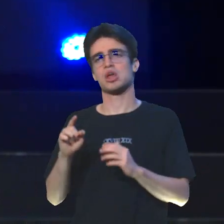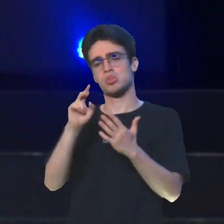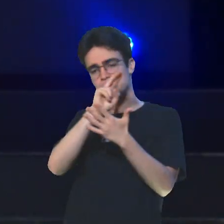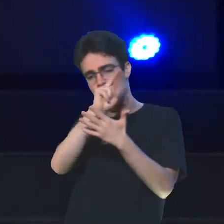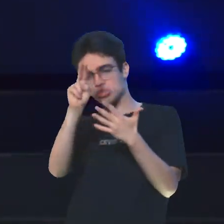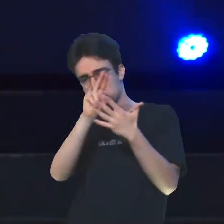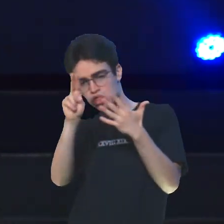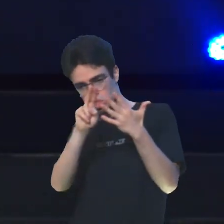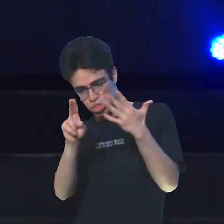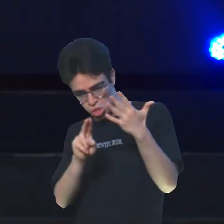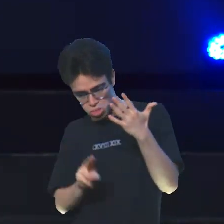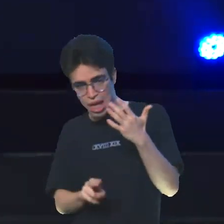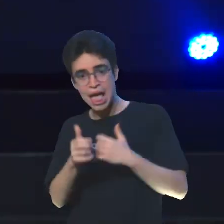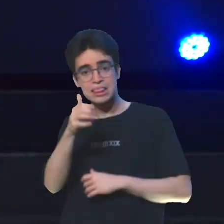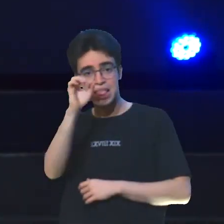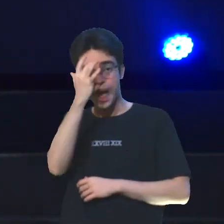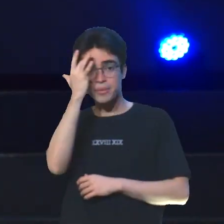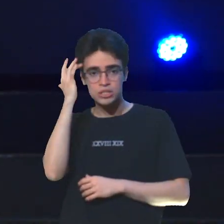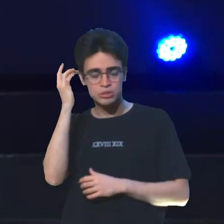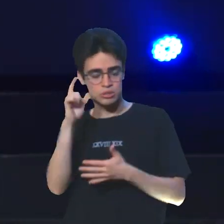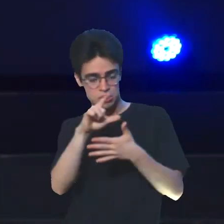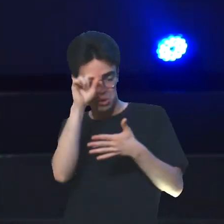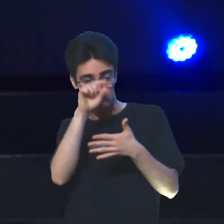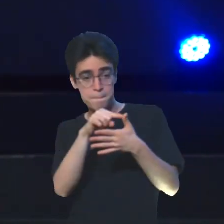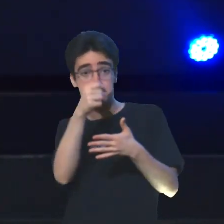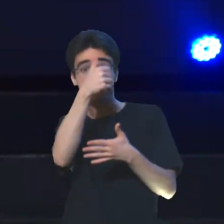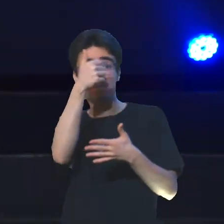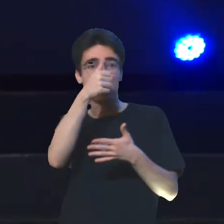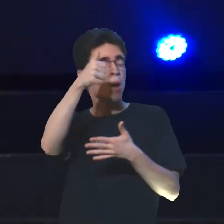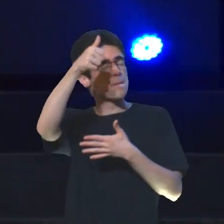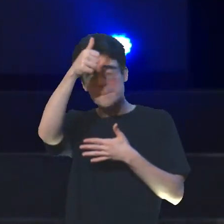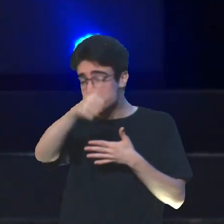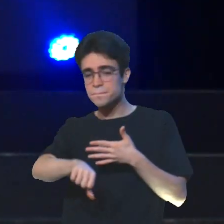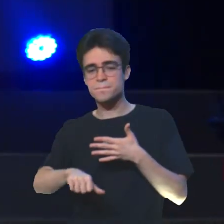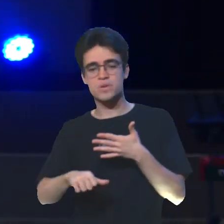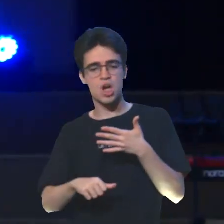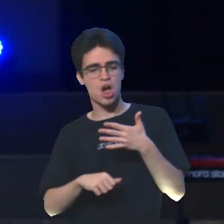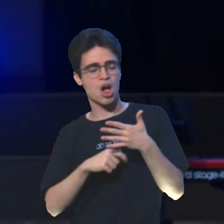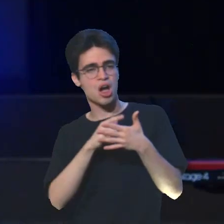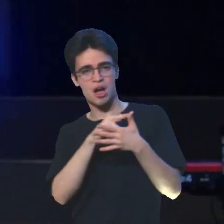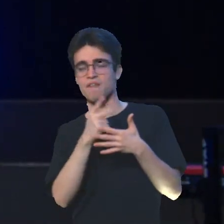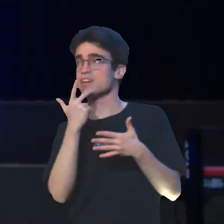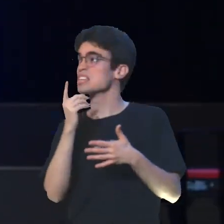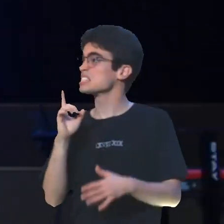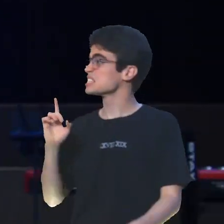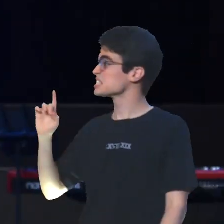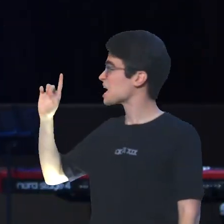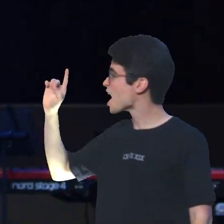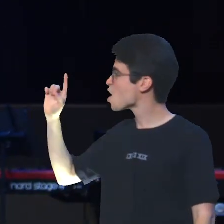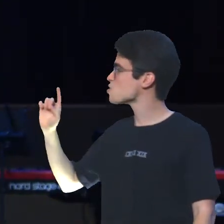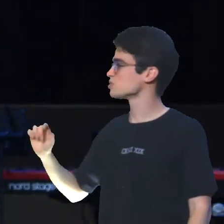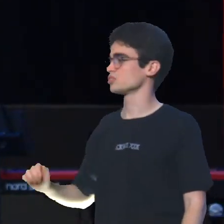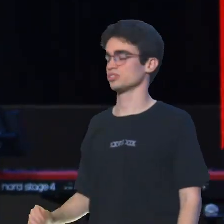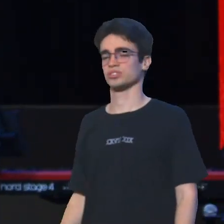os 10, pegou o primeiro, que era o pior de todos, falando, Deus,